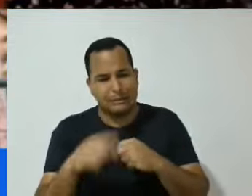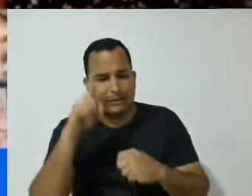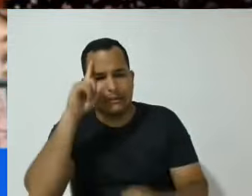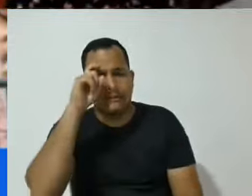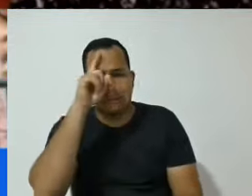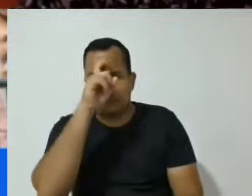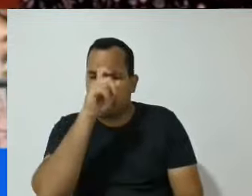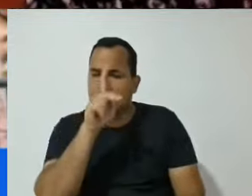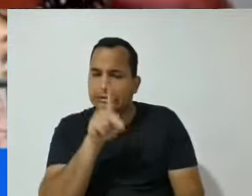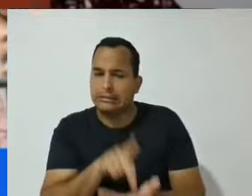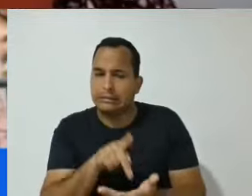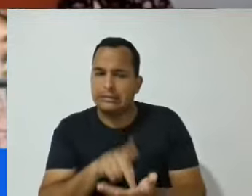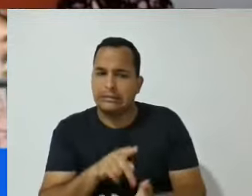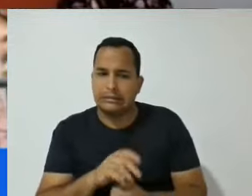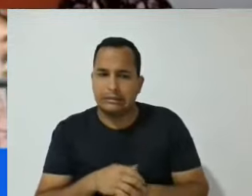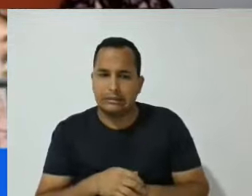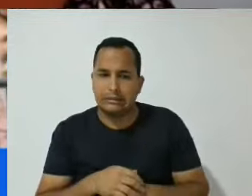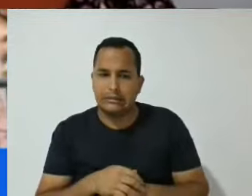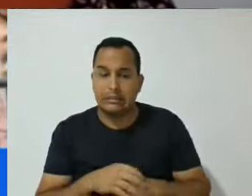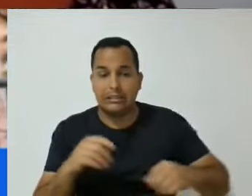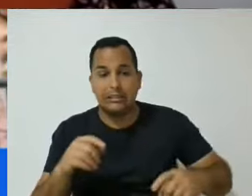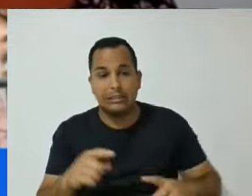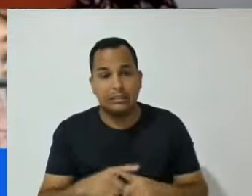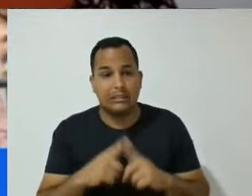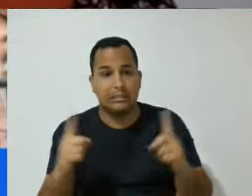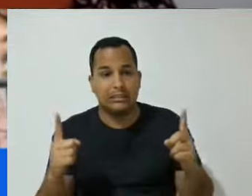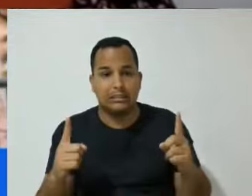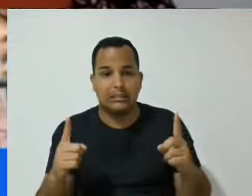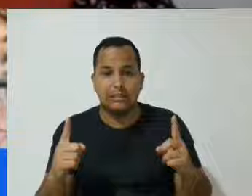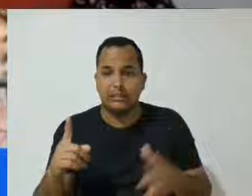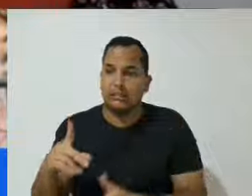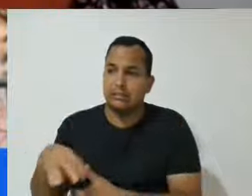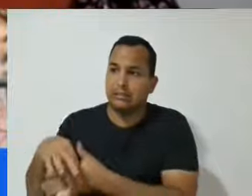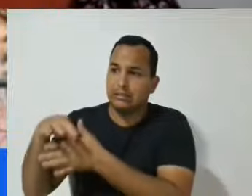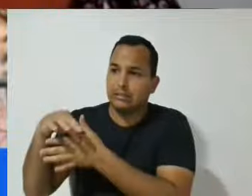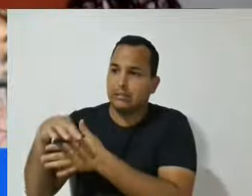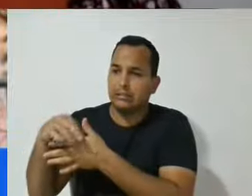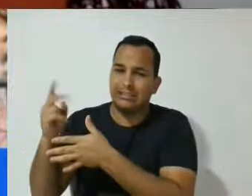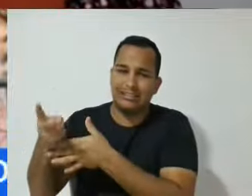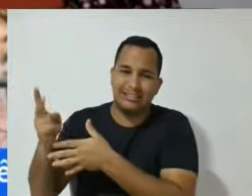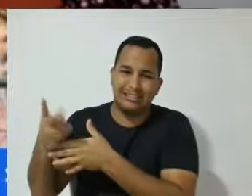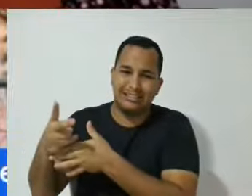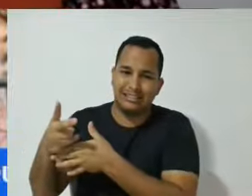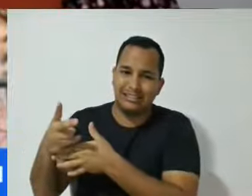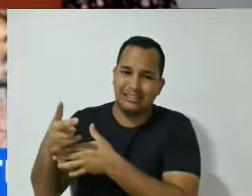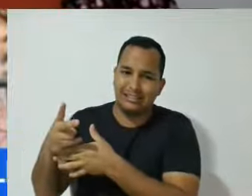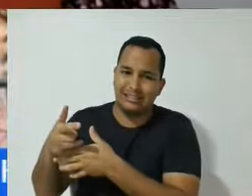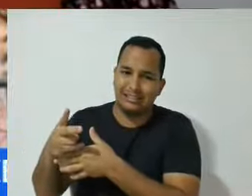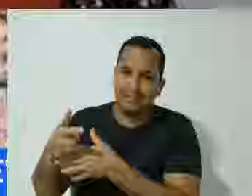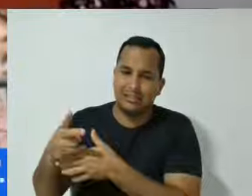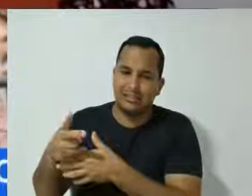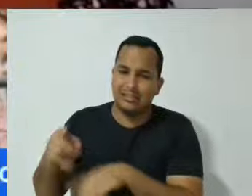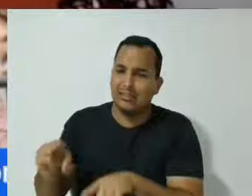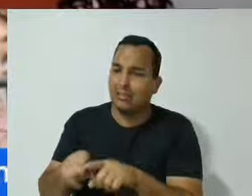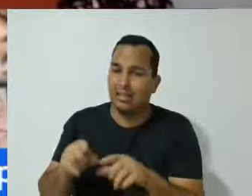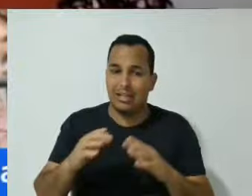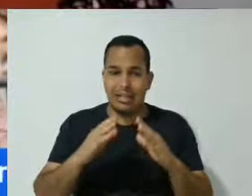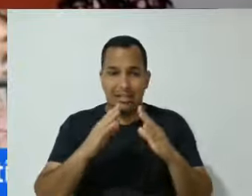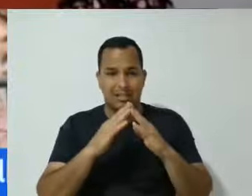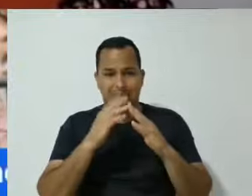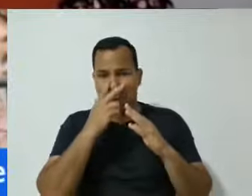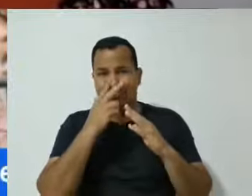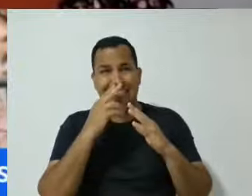né? Que não puderam fazer isolamento. Que às vezes moravam numa casa que era um barraco, que era